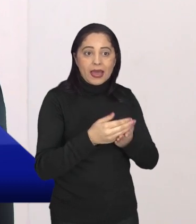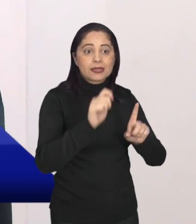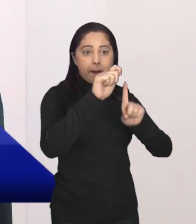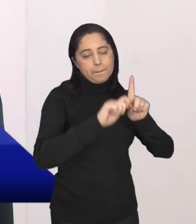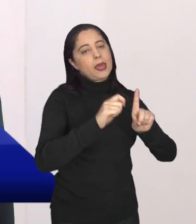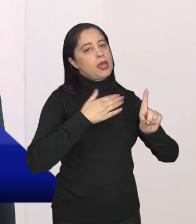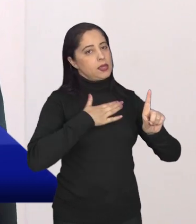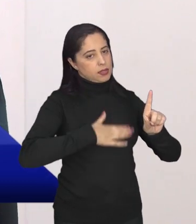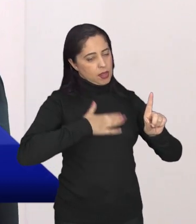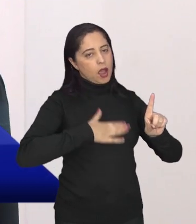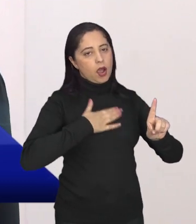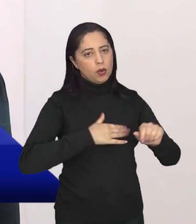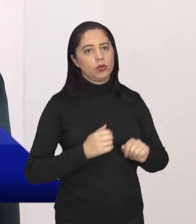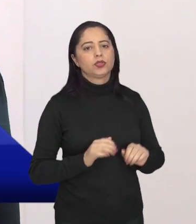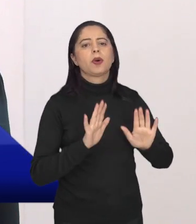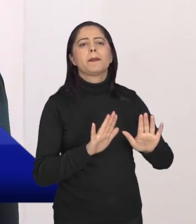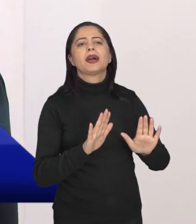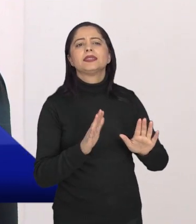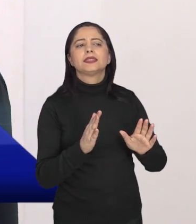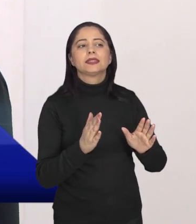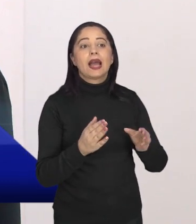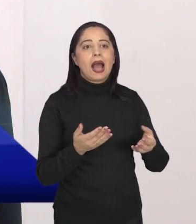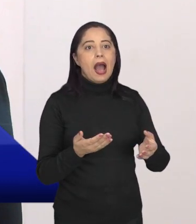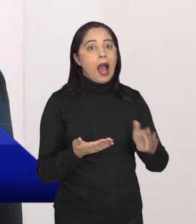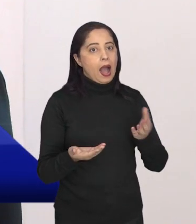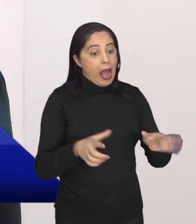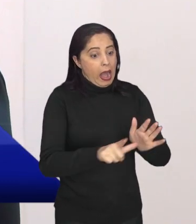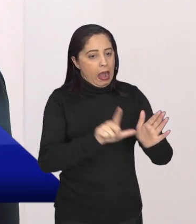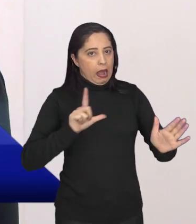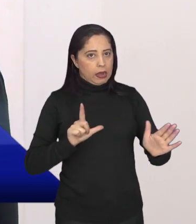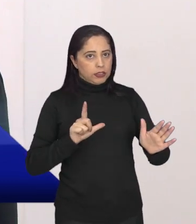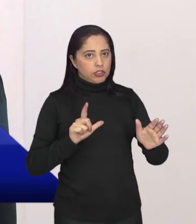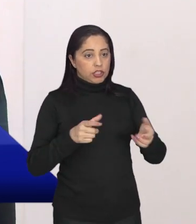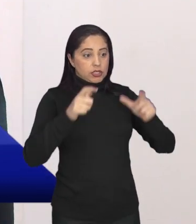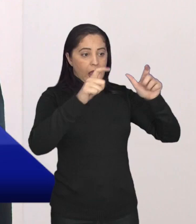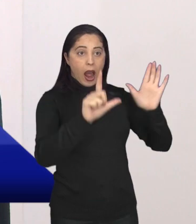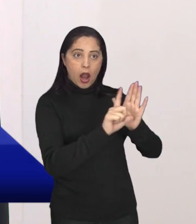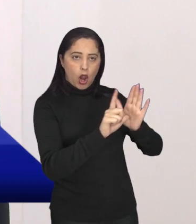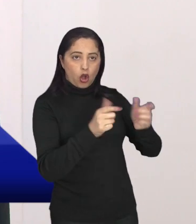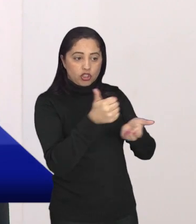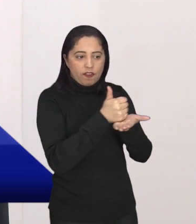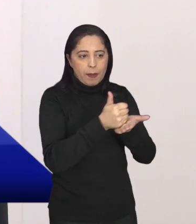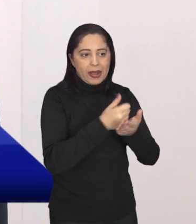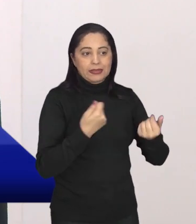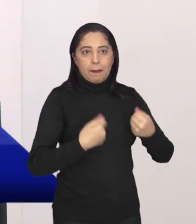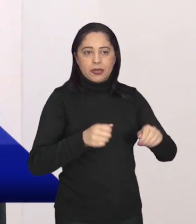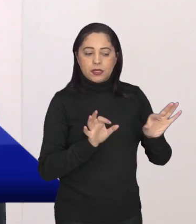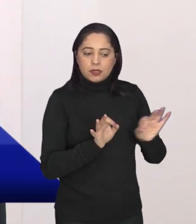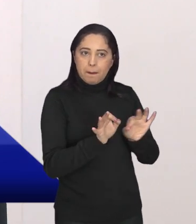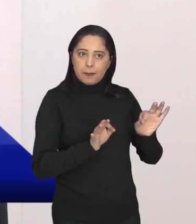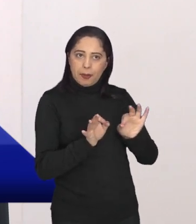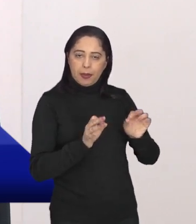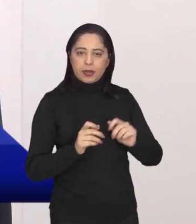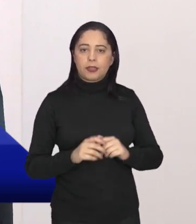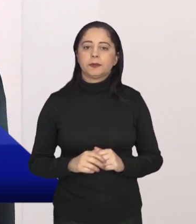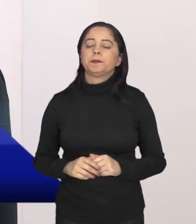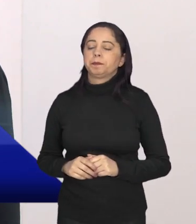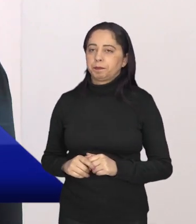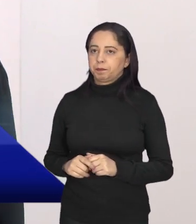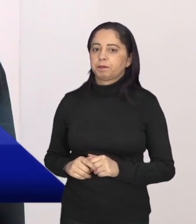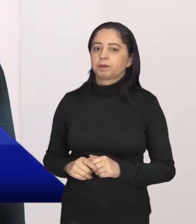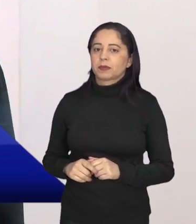de que dessa forma né De que maneira as farmácias terão que se preparar para conseguir ofertar Esses exames